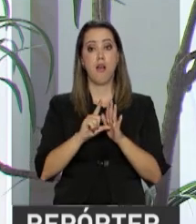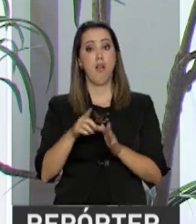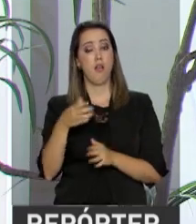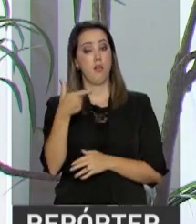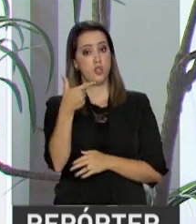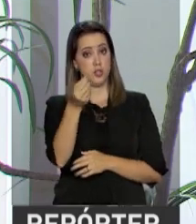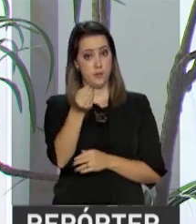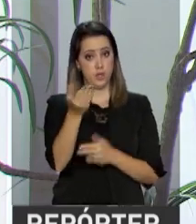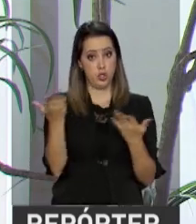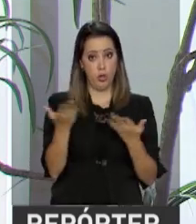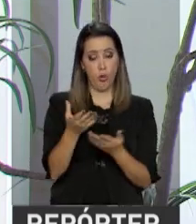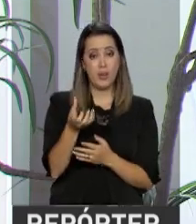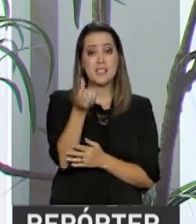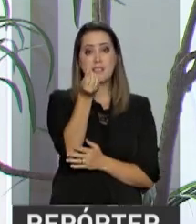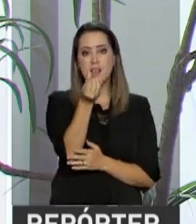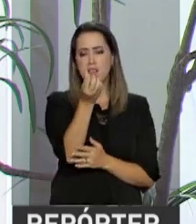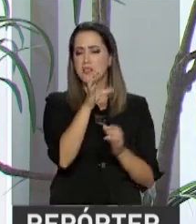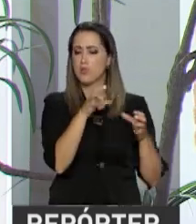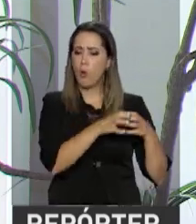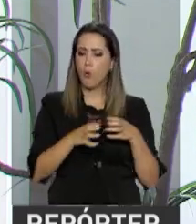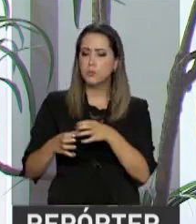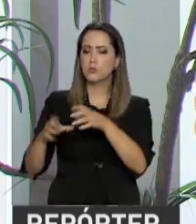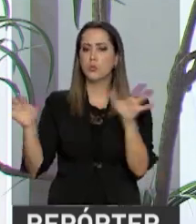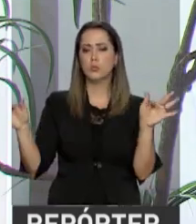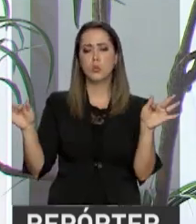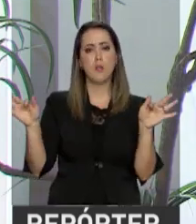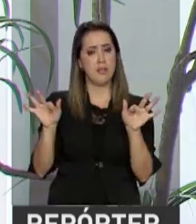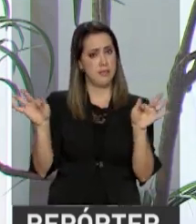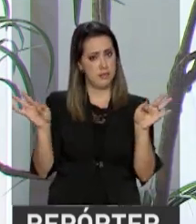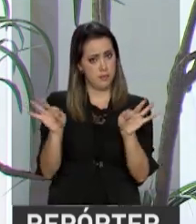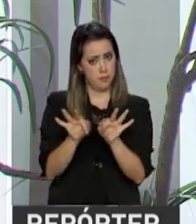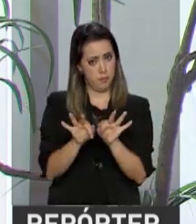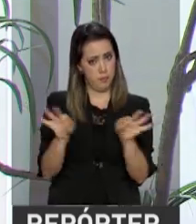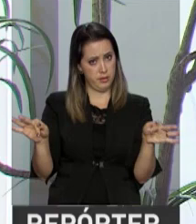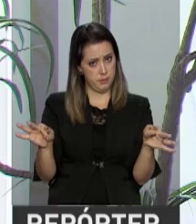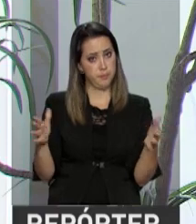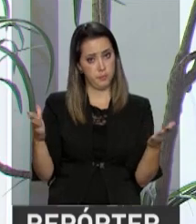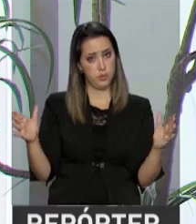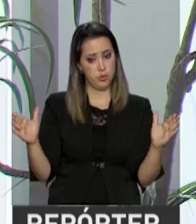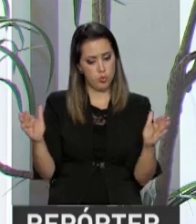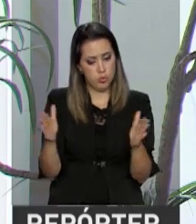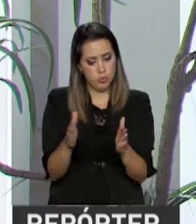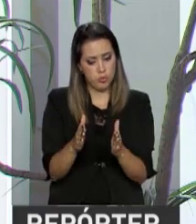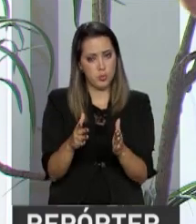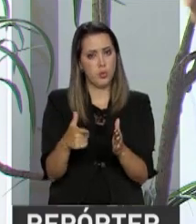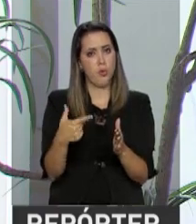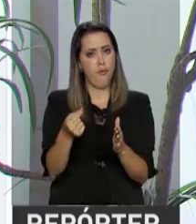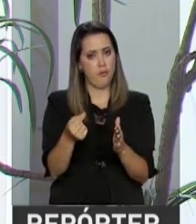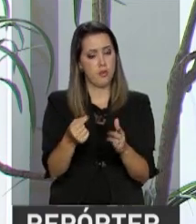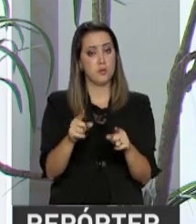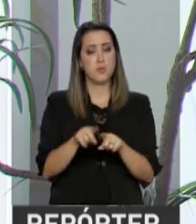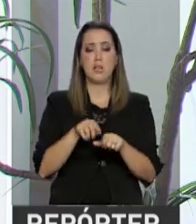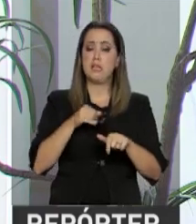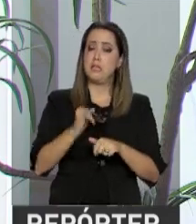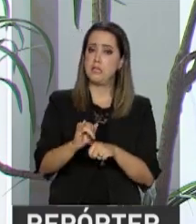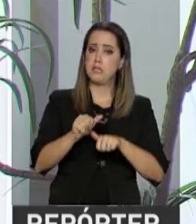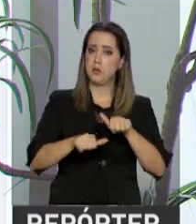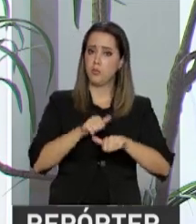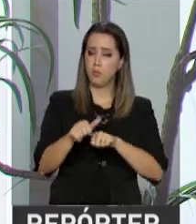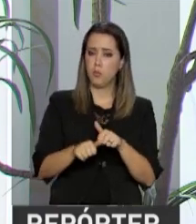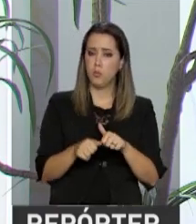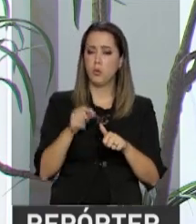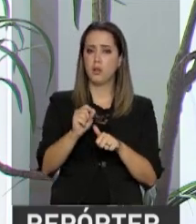muda de uma hora para a outra e mesmo se mudar ele só vai pagar sobre o que acresceu sobre o anterior